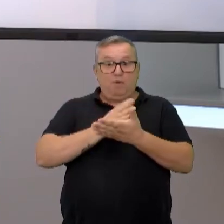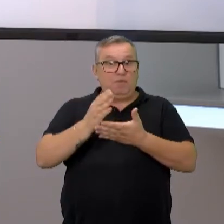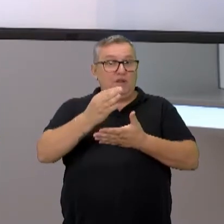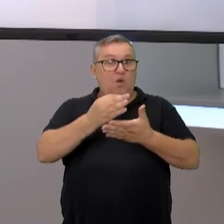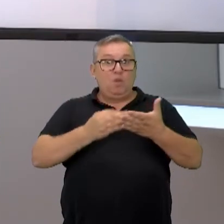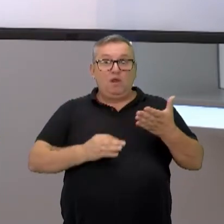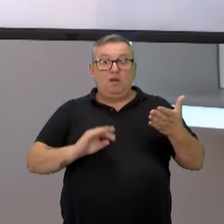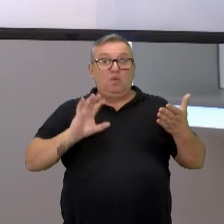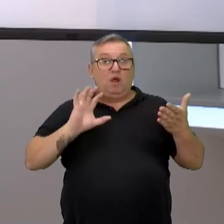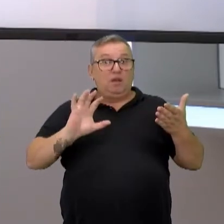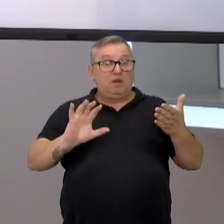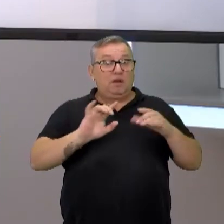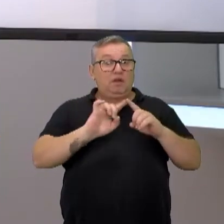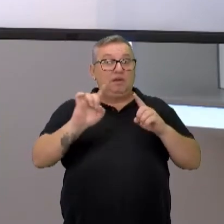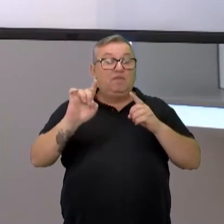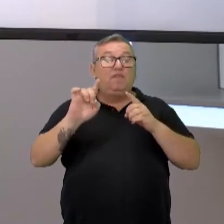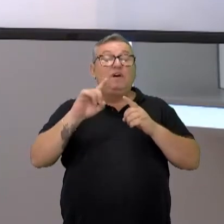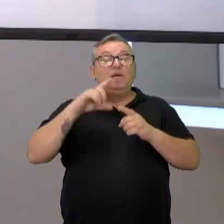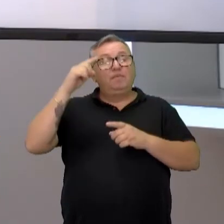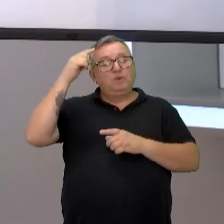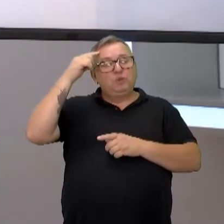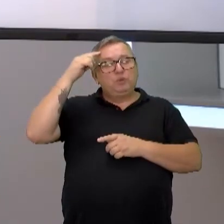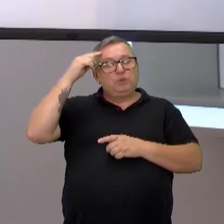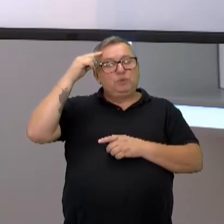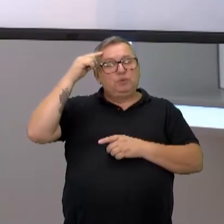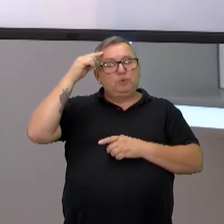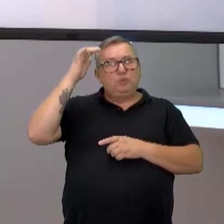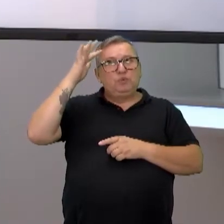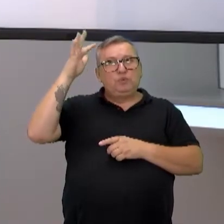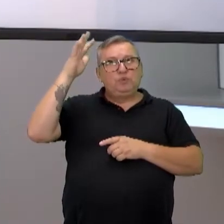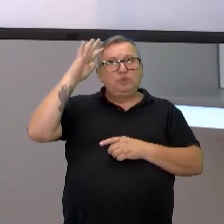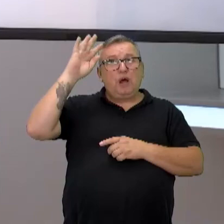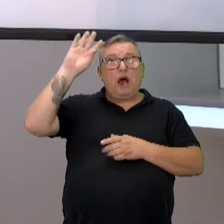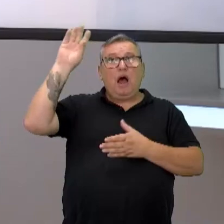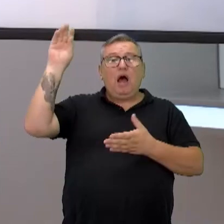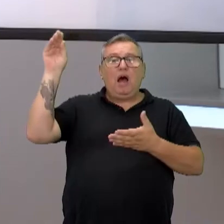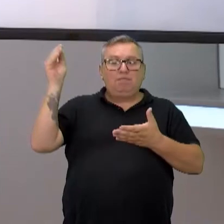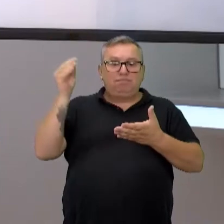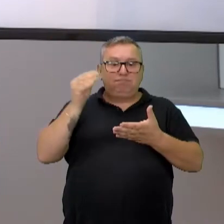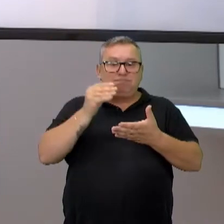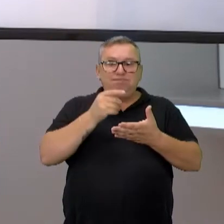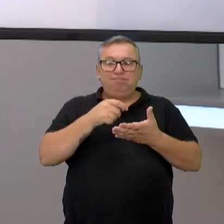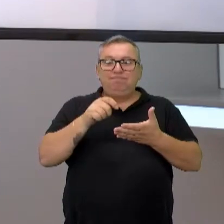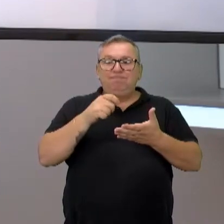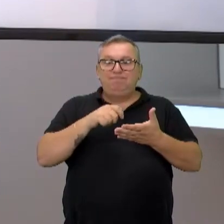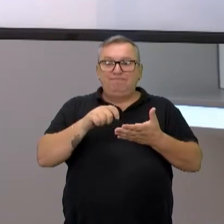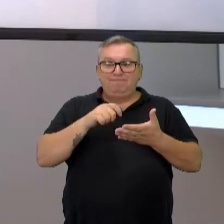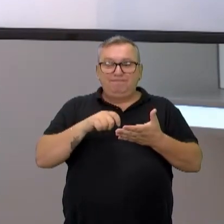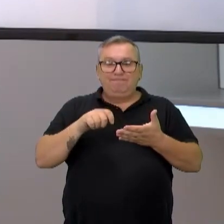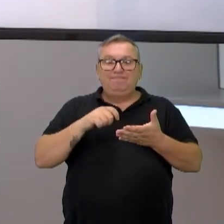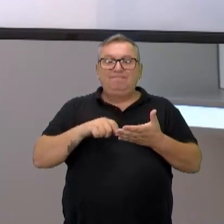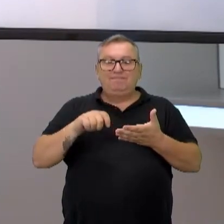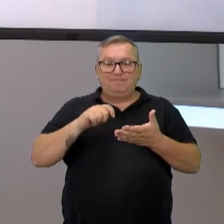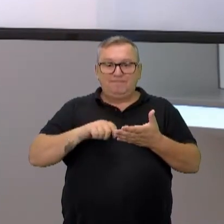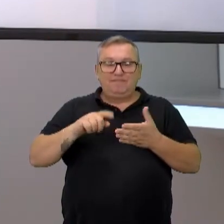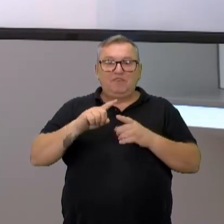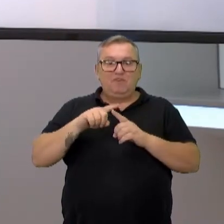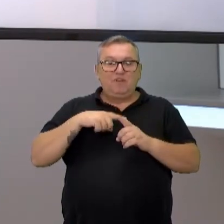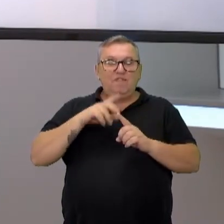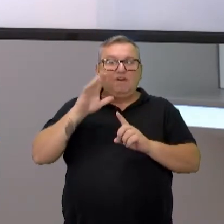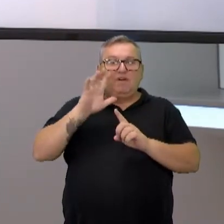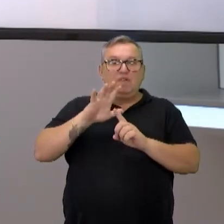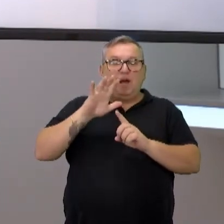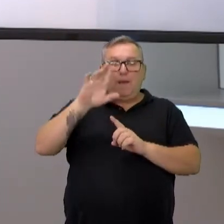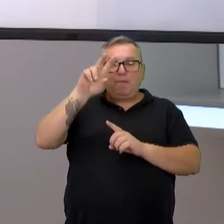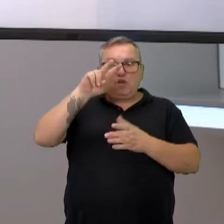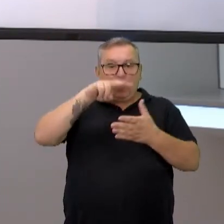Então, você vai começar trazendo o leitor para a tua ideia, para entender a tua ideia. Então, vamos trazendo o leitor para o contexto,